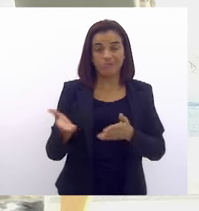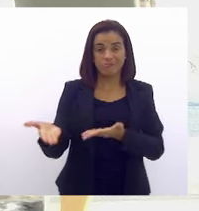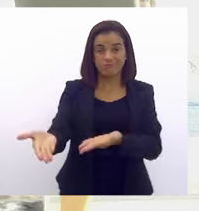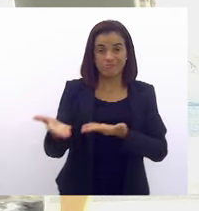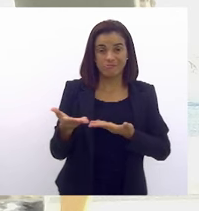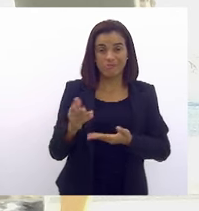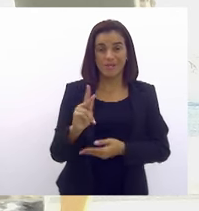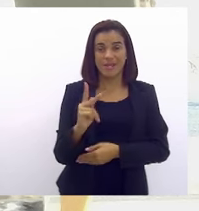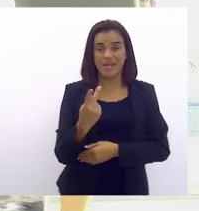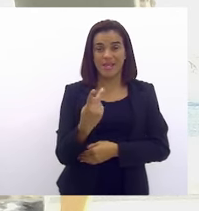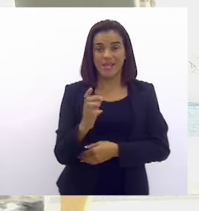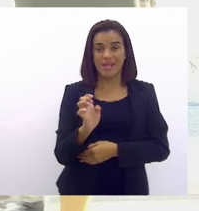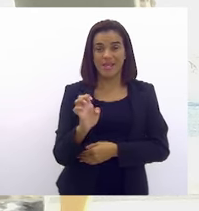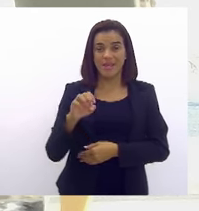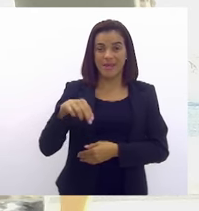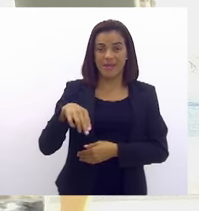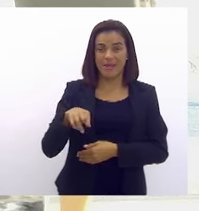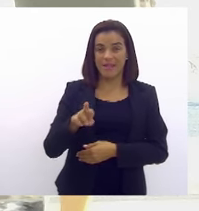Henrique da Fipergem.